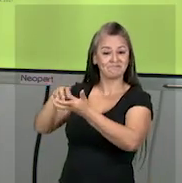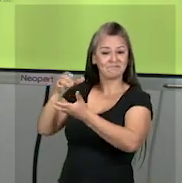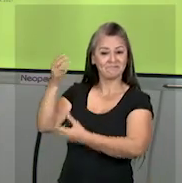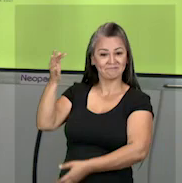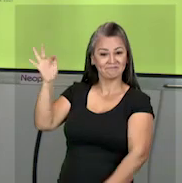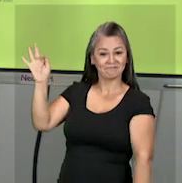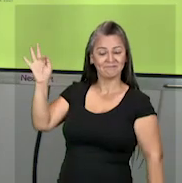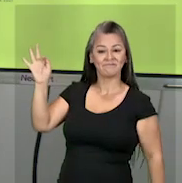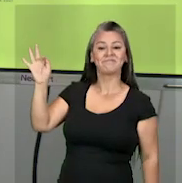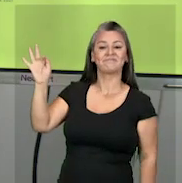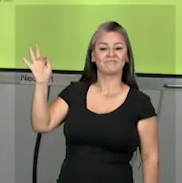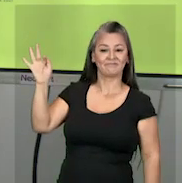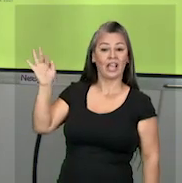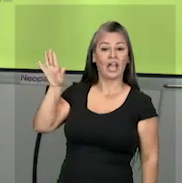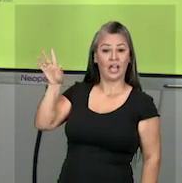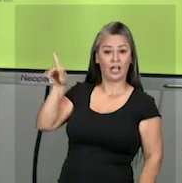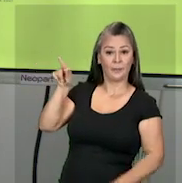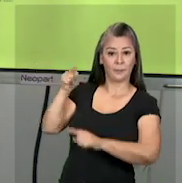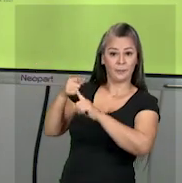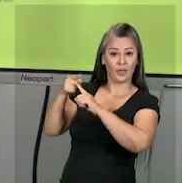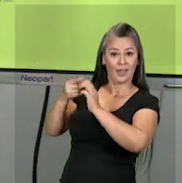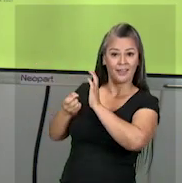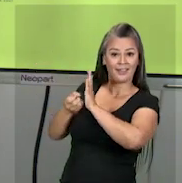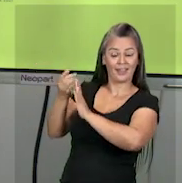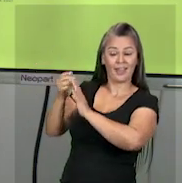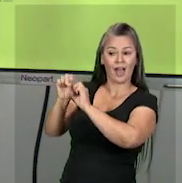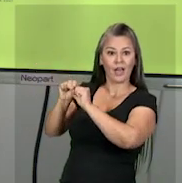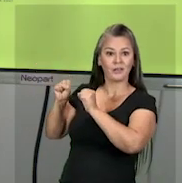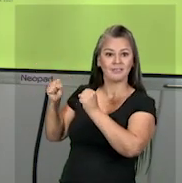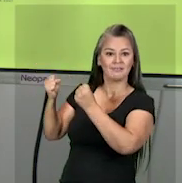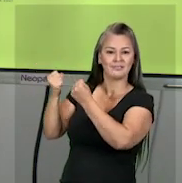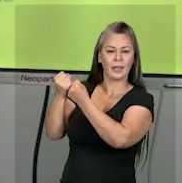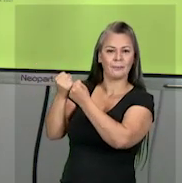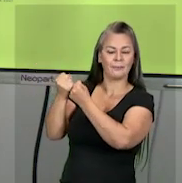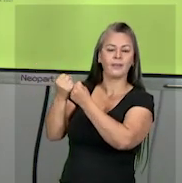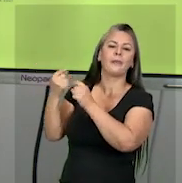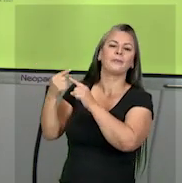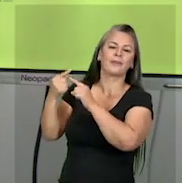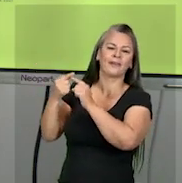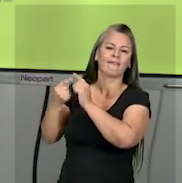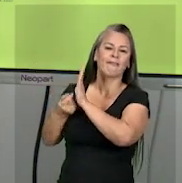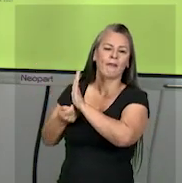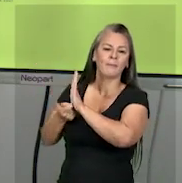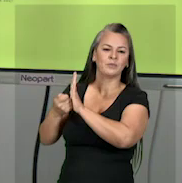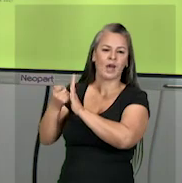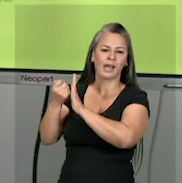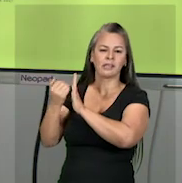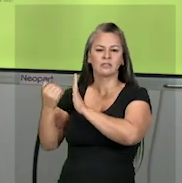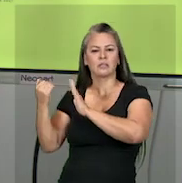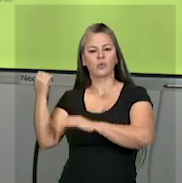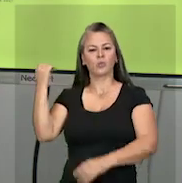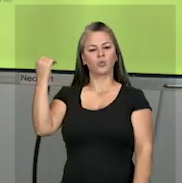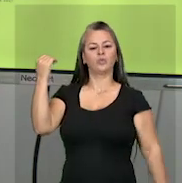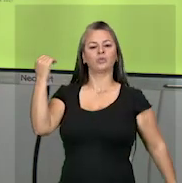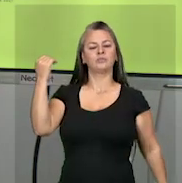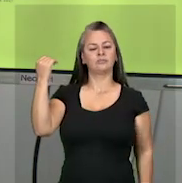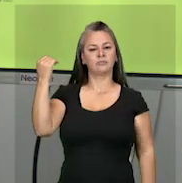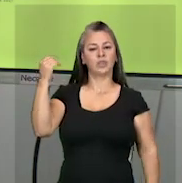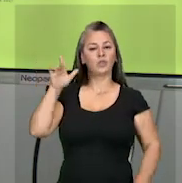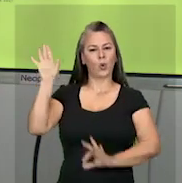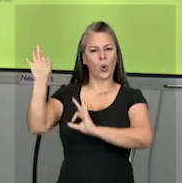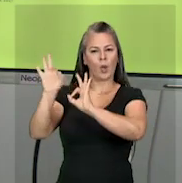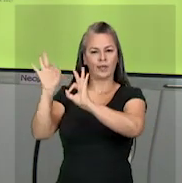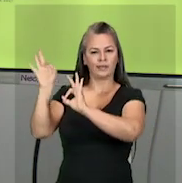Quando a nova Assembleia Constituinte é feita na França, quando a burguesia, agora que está no poder, se organiza em Assembleia,